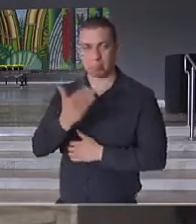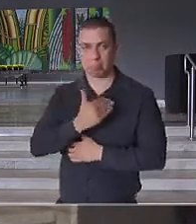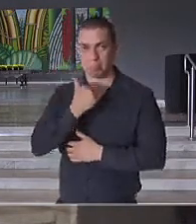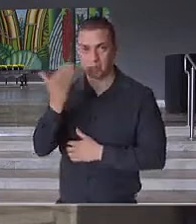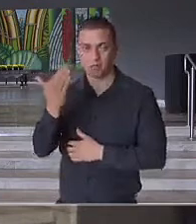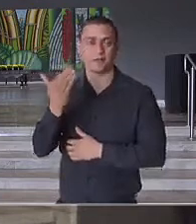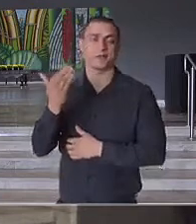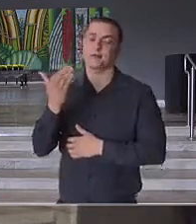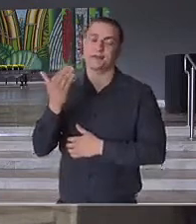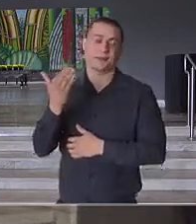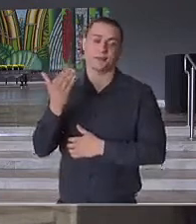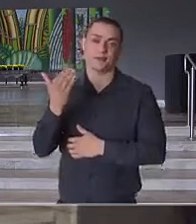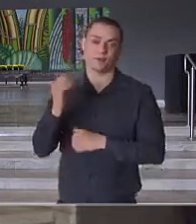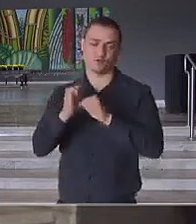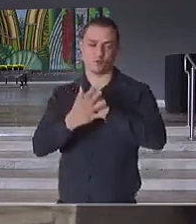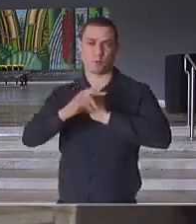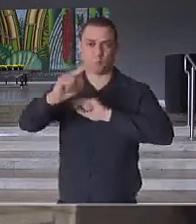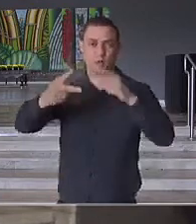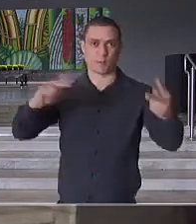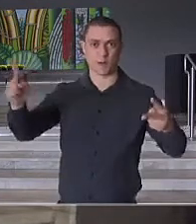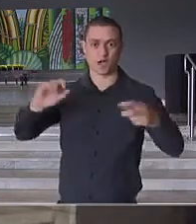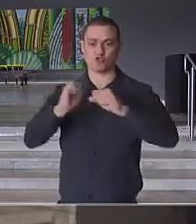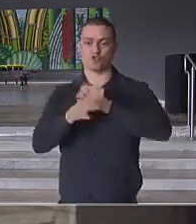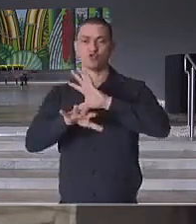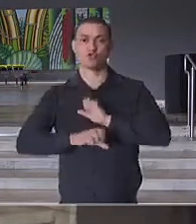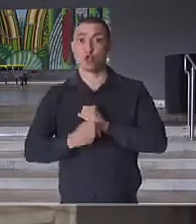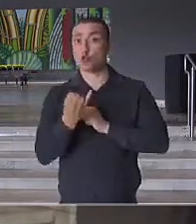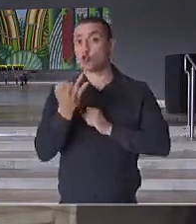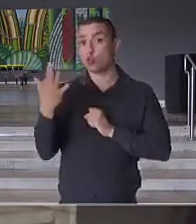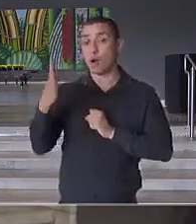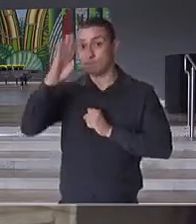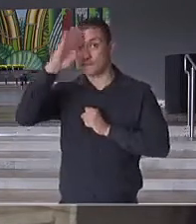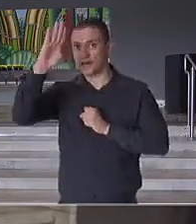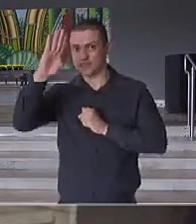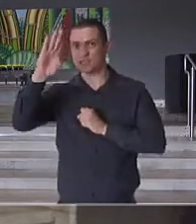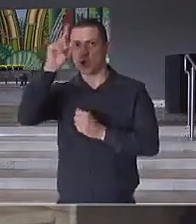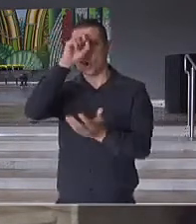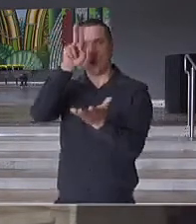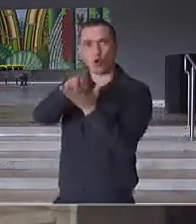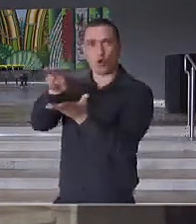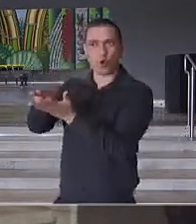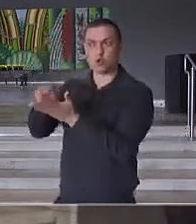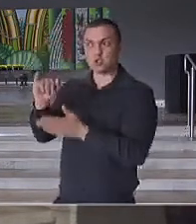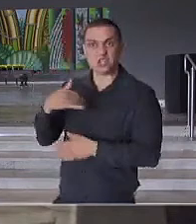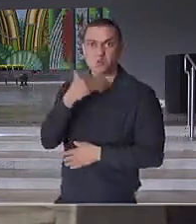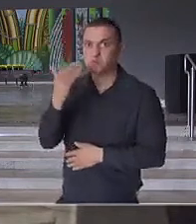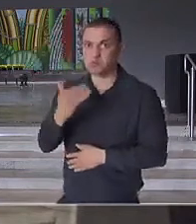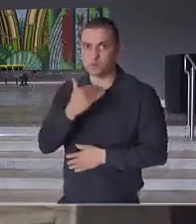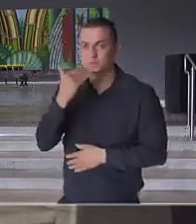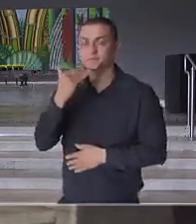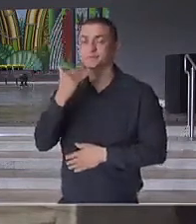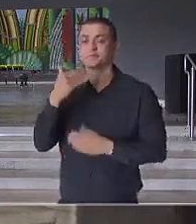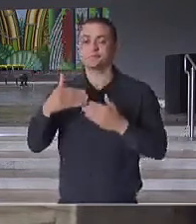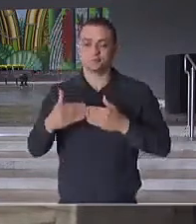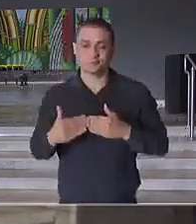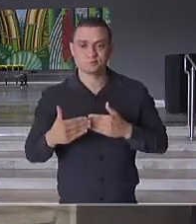para conter o número de novos casos e principalmente de internações e óbitos,